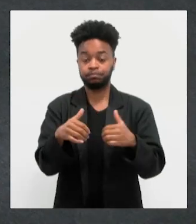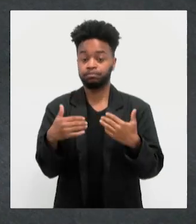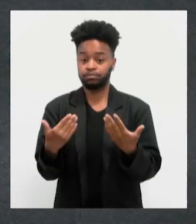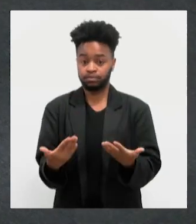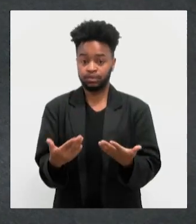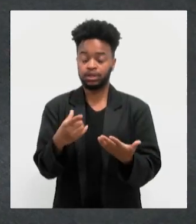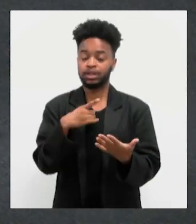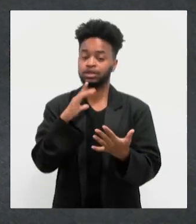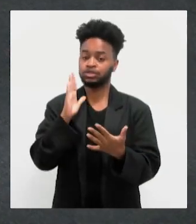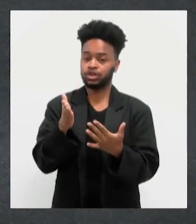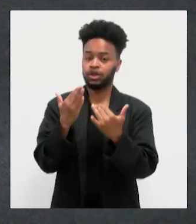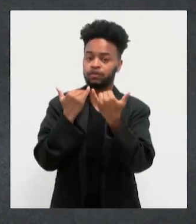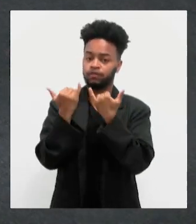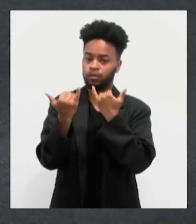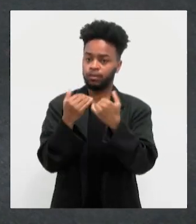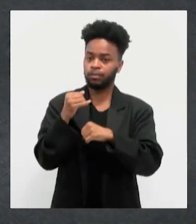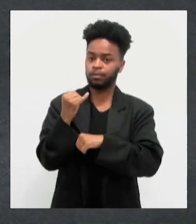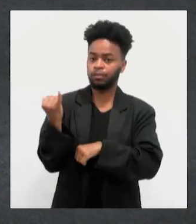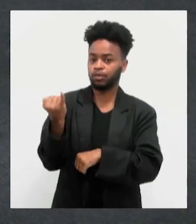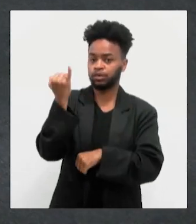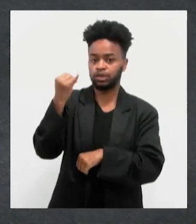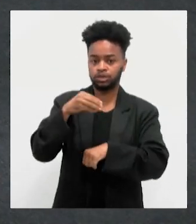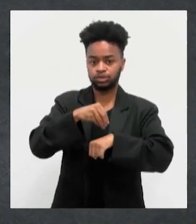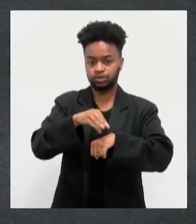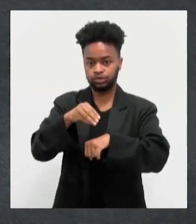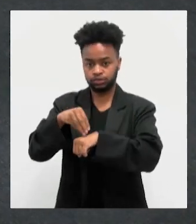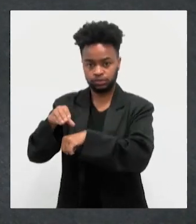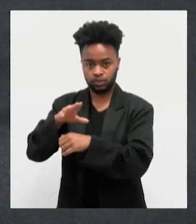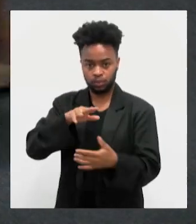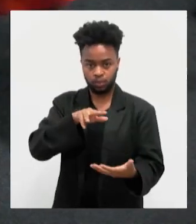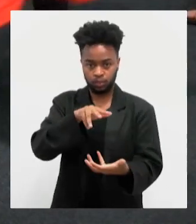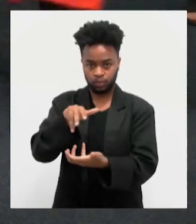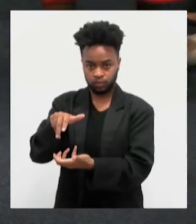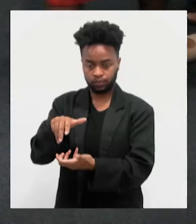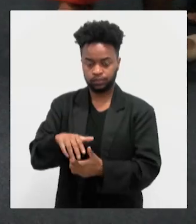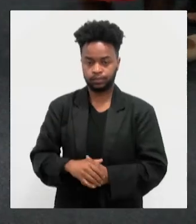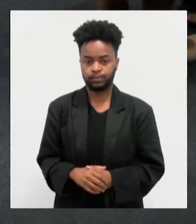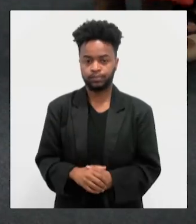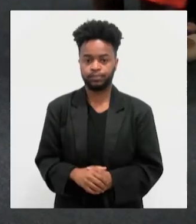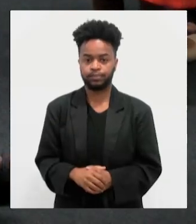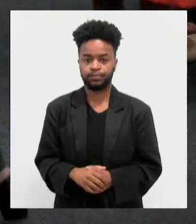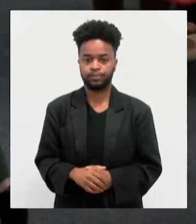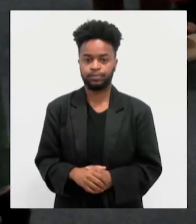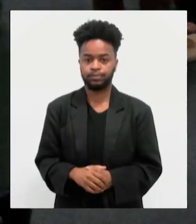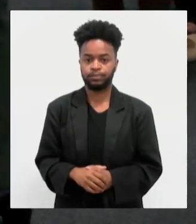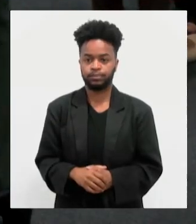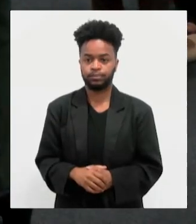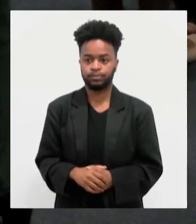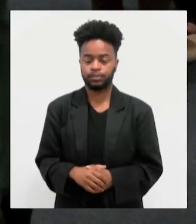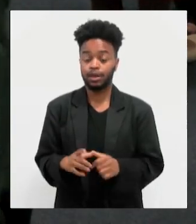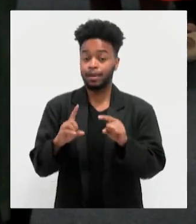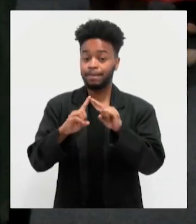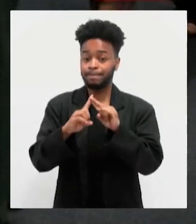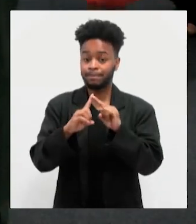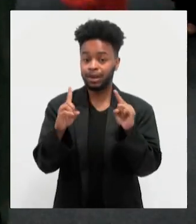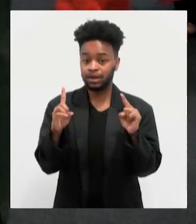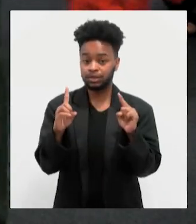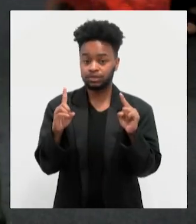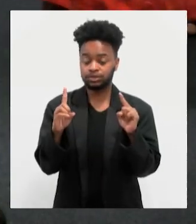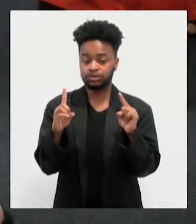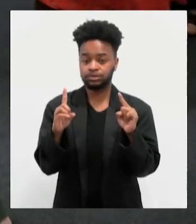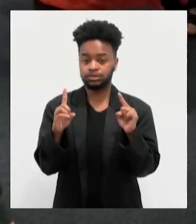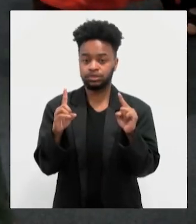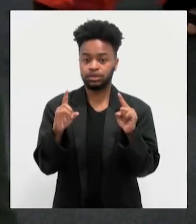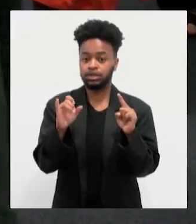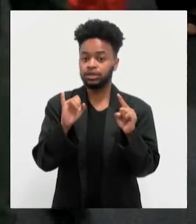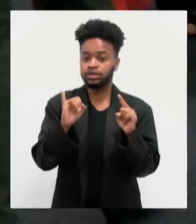é um dado importante, digamos, que nós temos no mundo. Porém, quando fazem